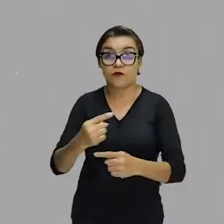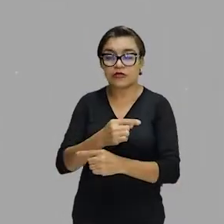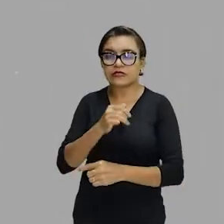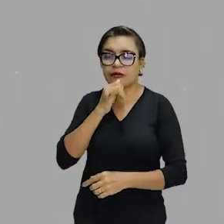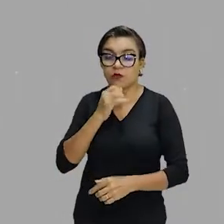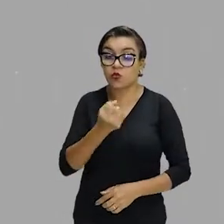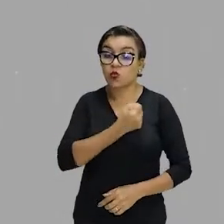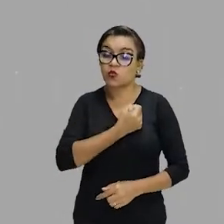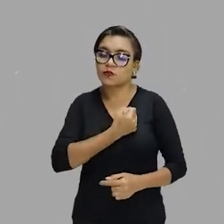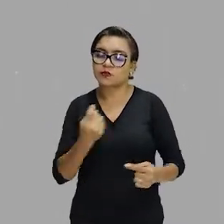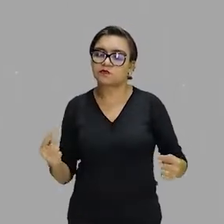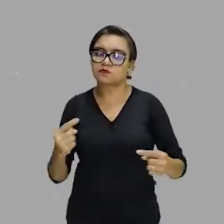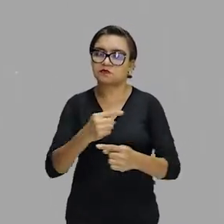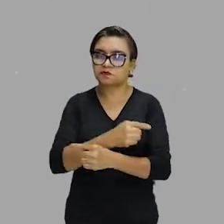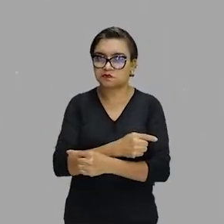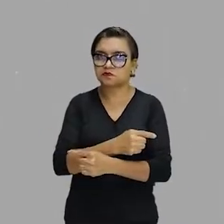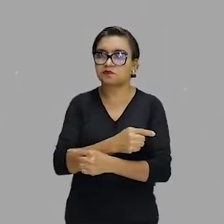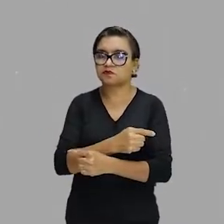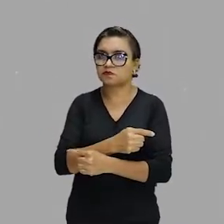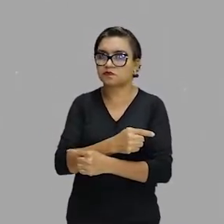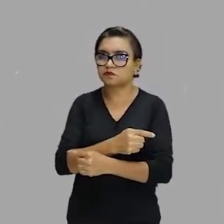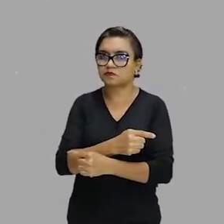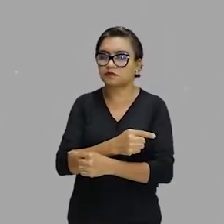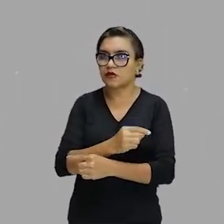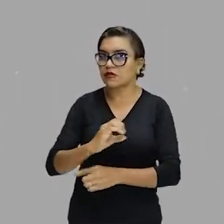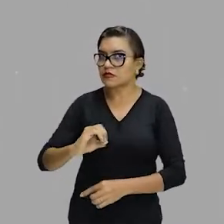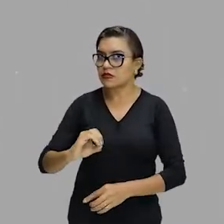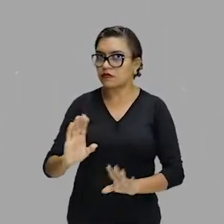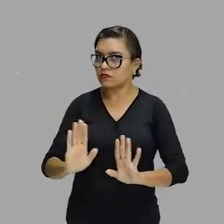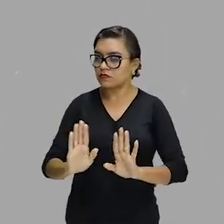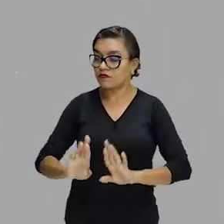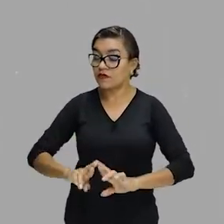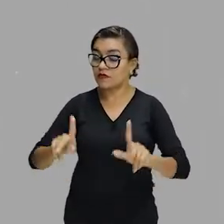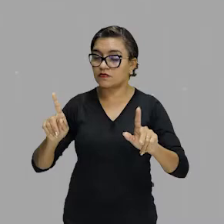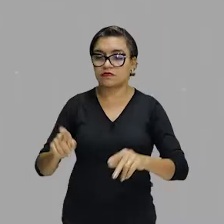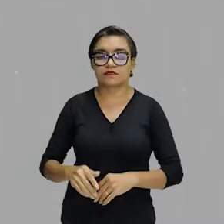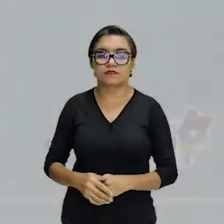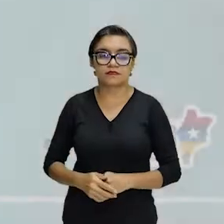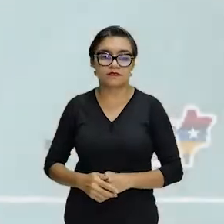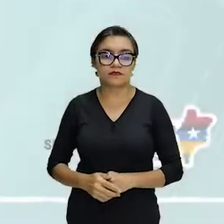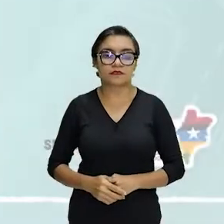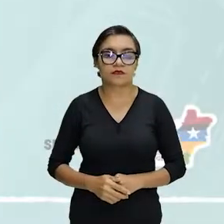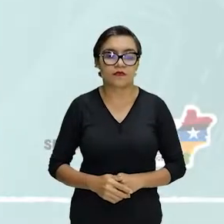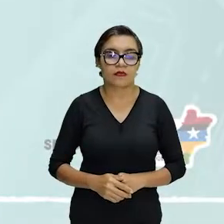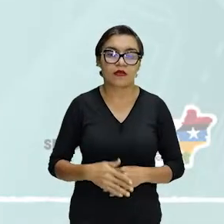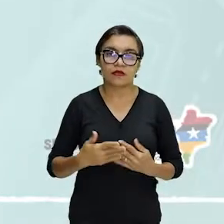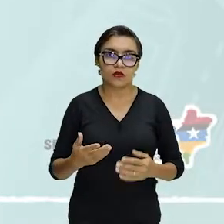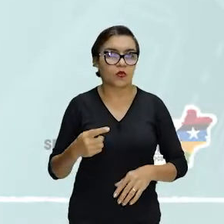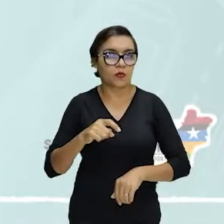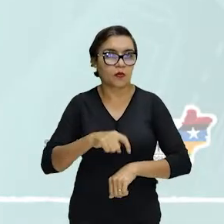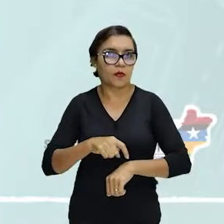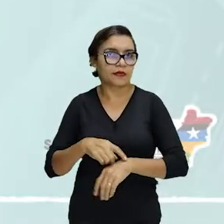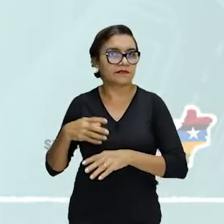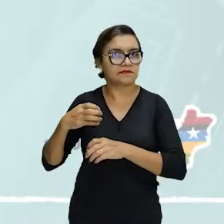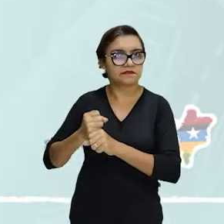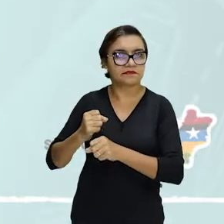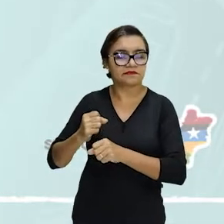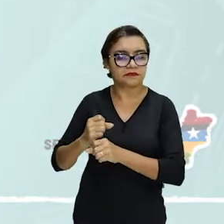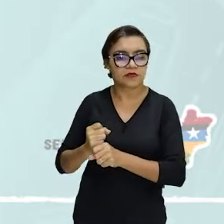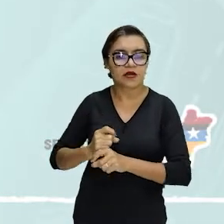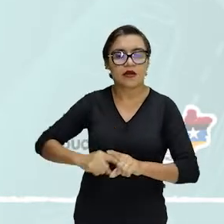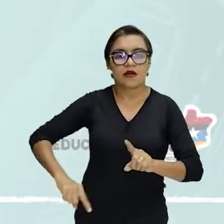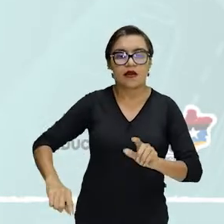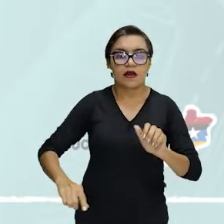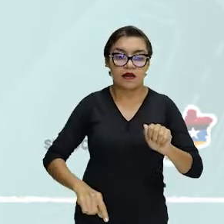número, sendo que esse número não vai poder ser o zero, tá? Então, quando eu faço a multiplicação A vezes